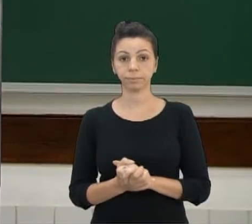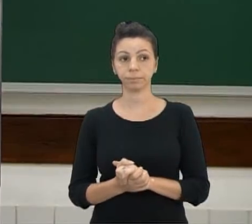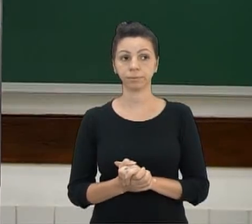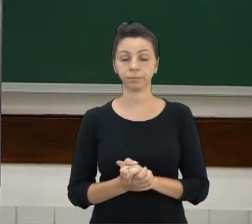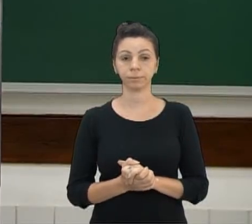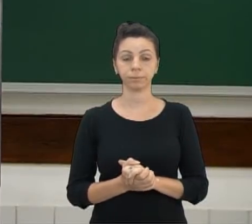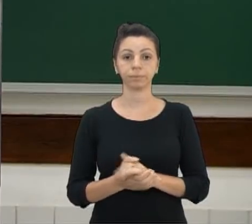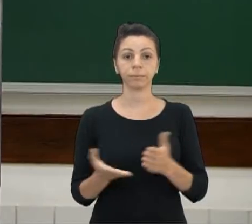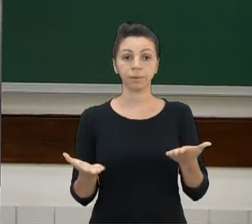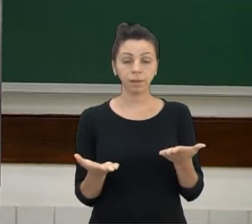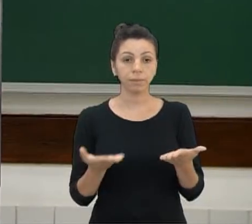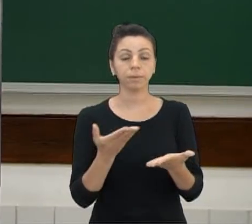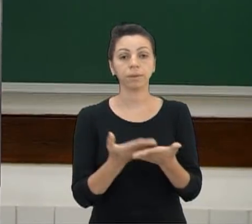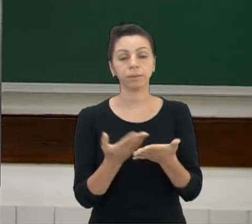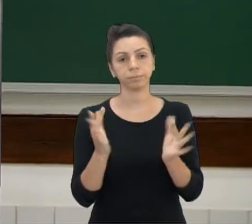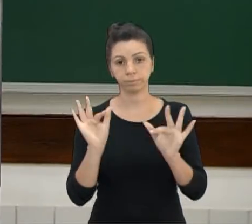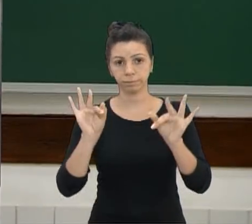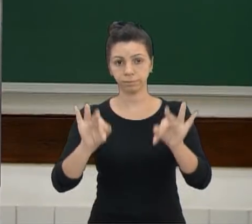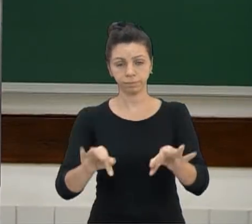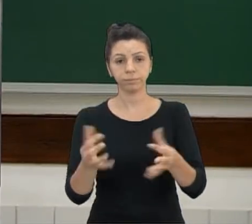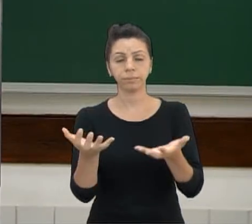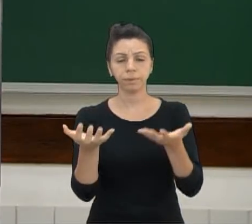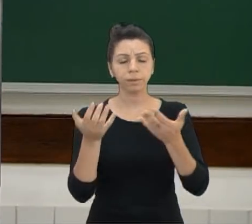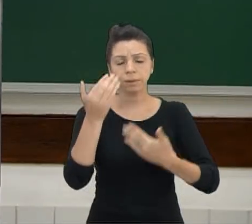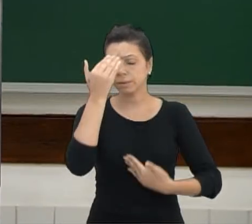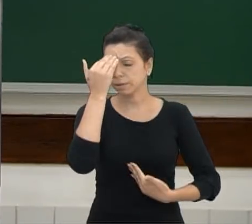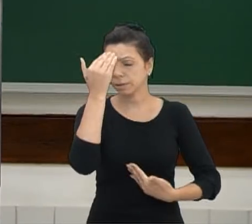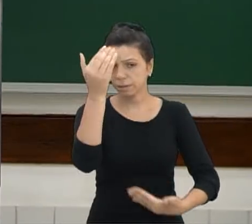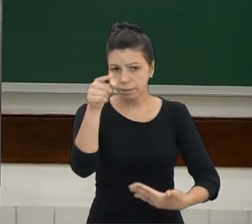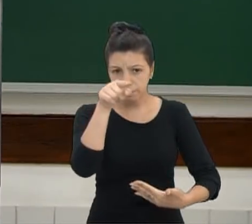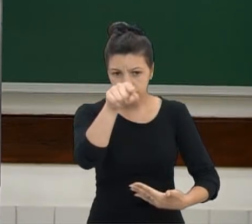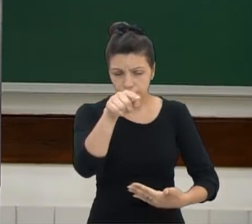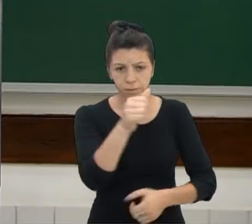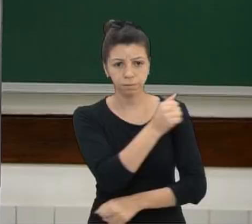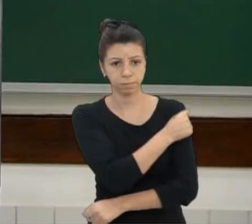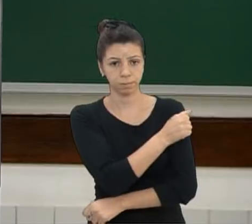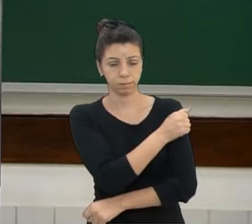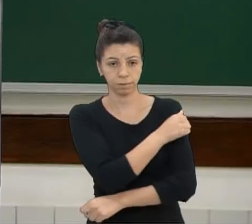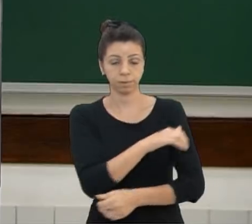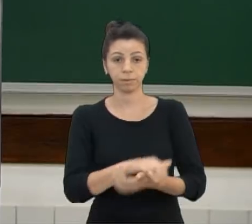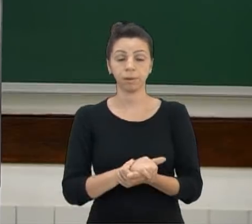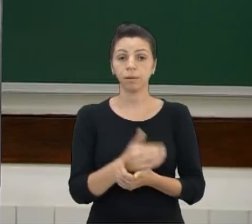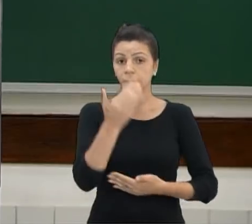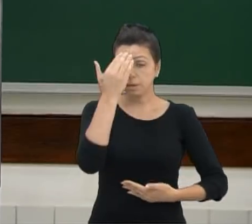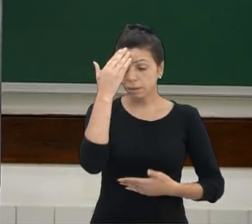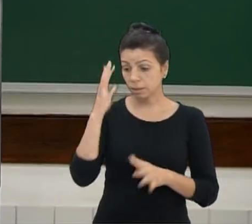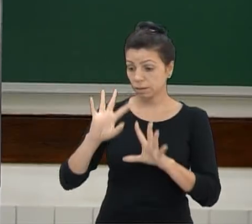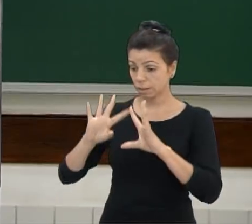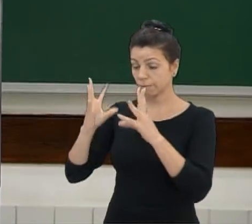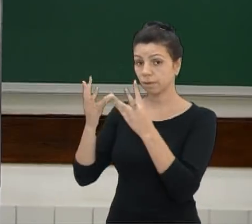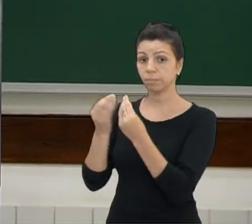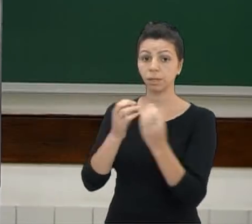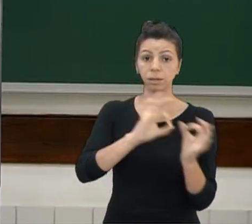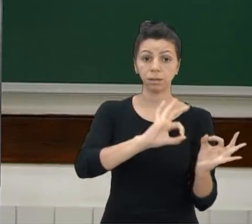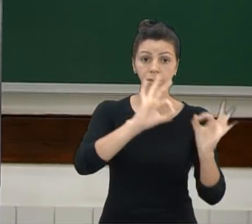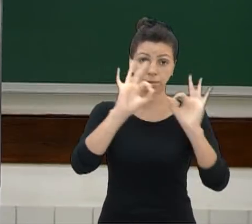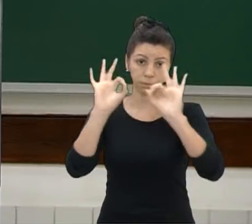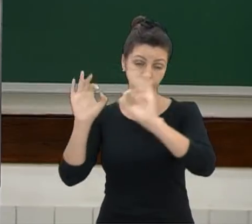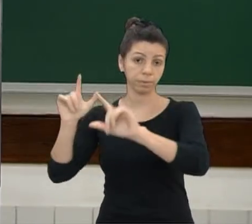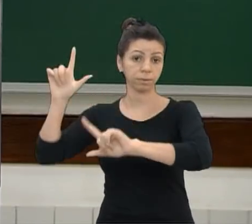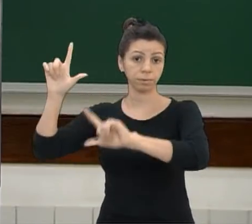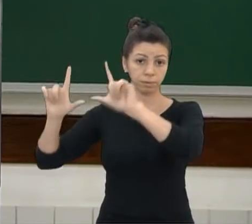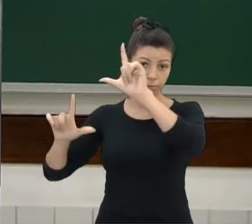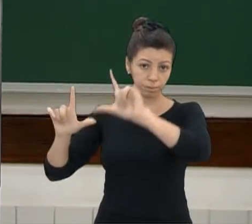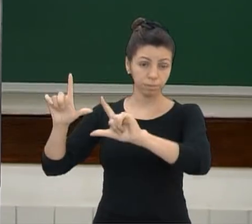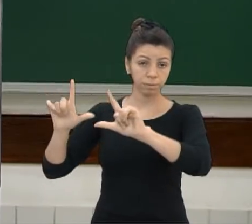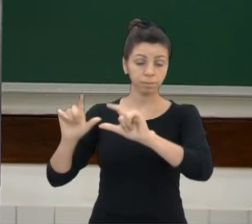Nossa aula está chegando ao fim. Quero muito agradecer a você, estudante, as famílias que estão acompanhando as aulas também pela